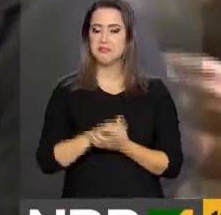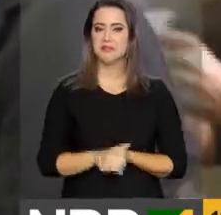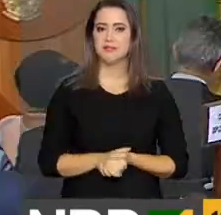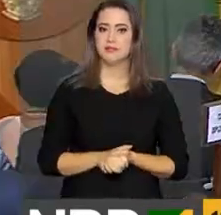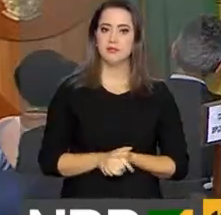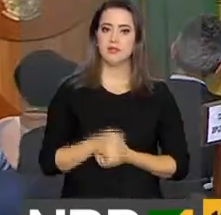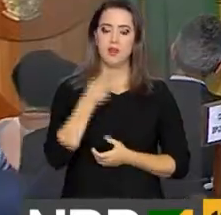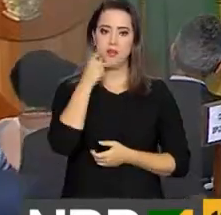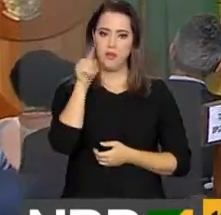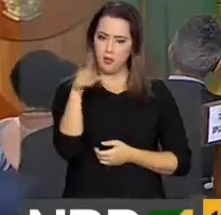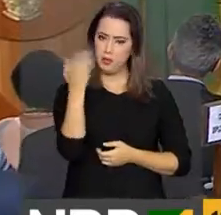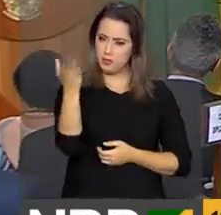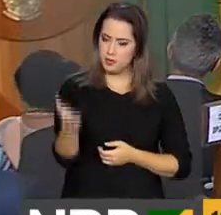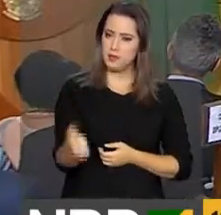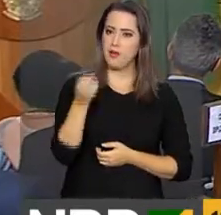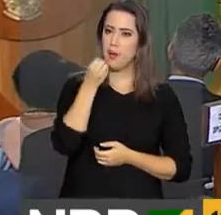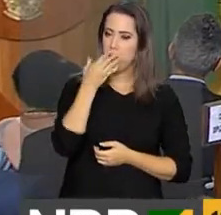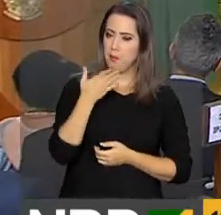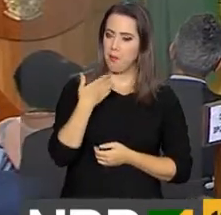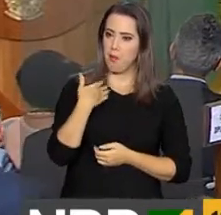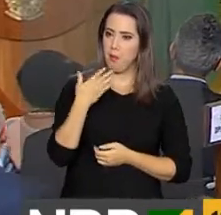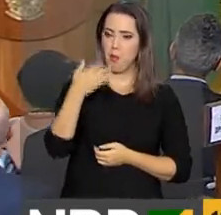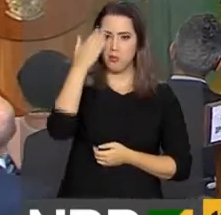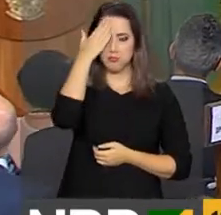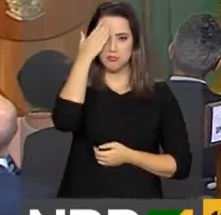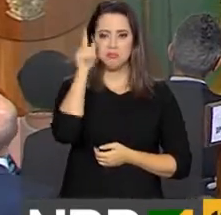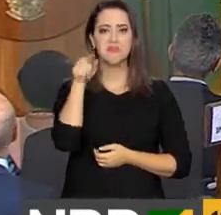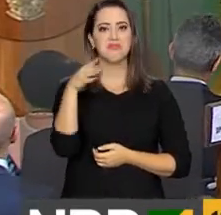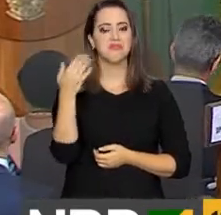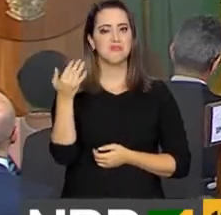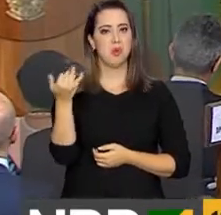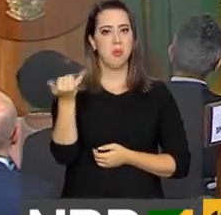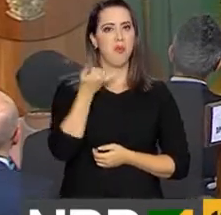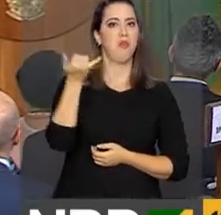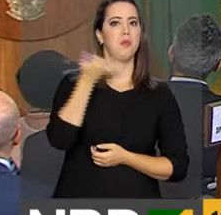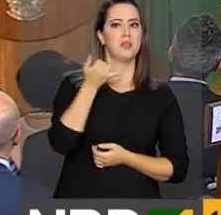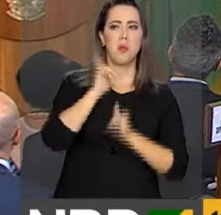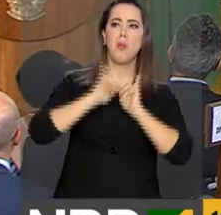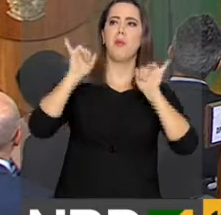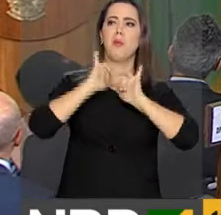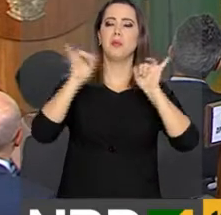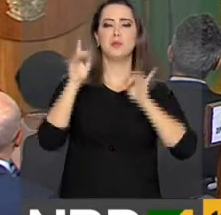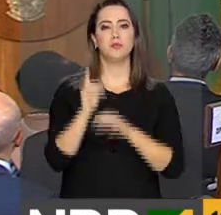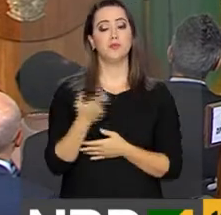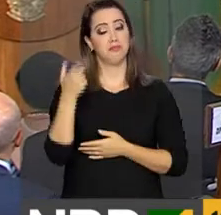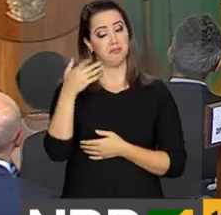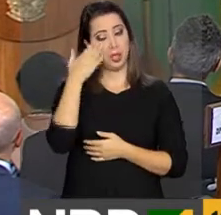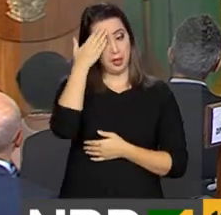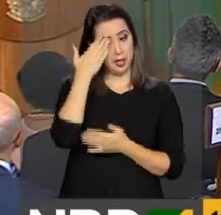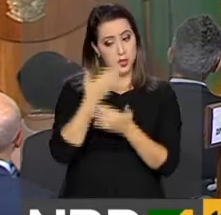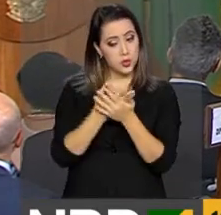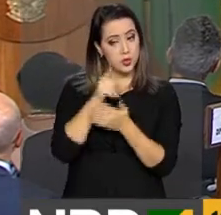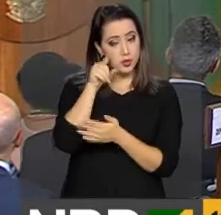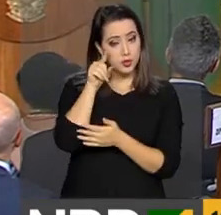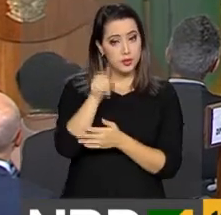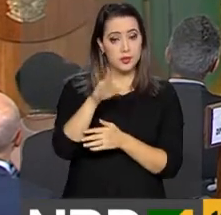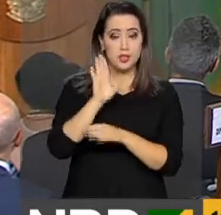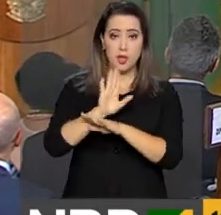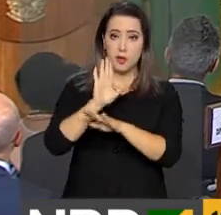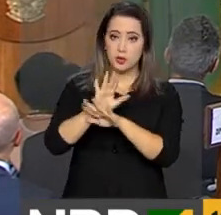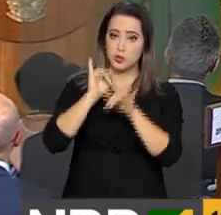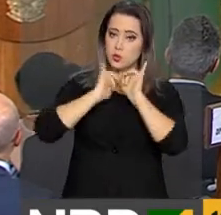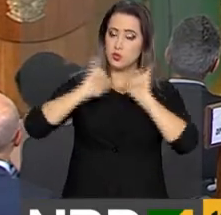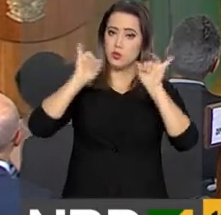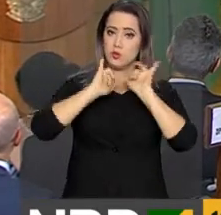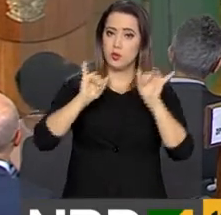Ele disse que você deu tão bons resultados, e eu sou testemunha disso, que seguramente no instante em que você ajudar a